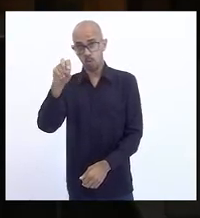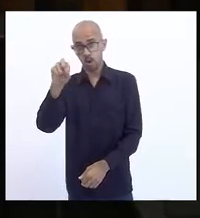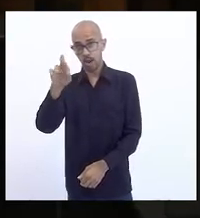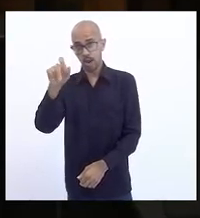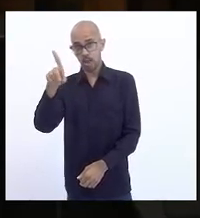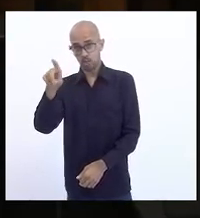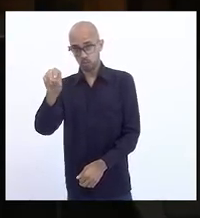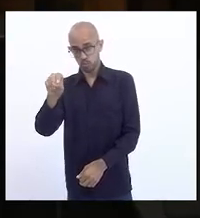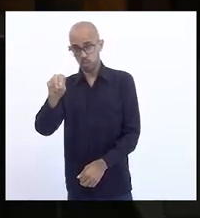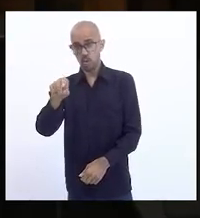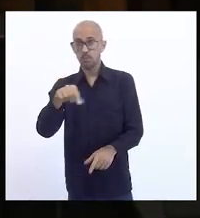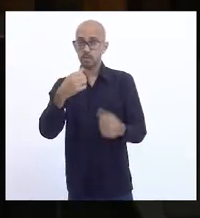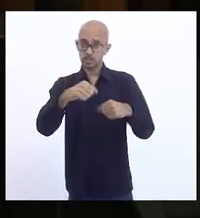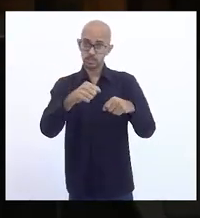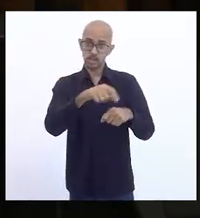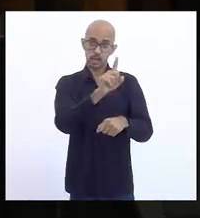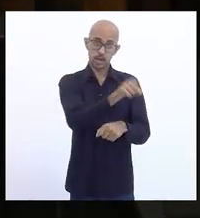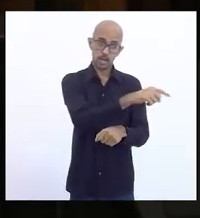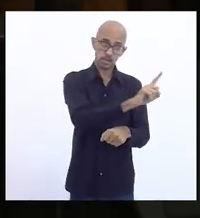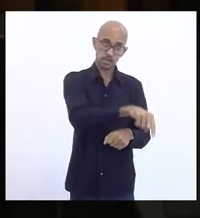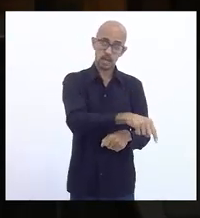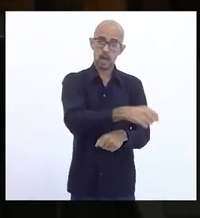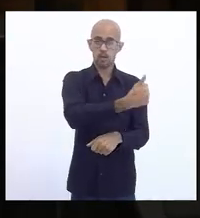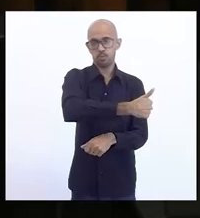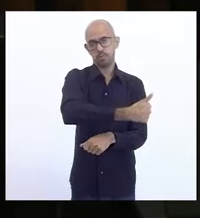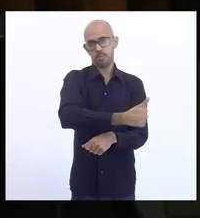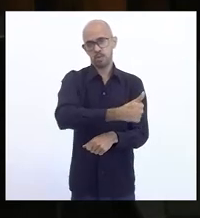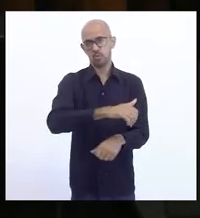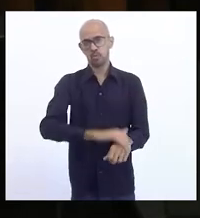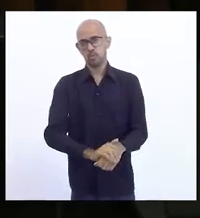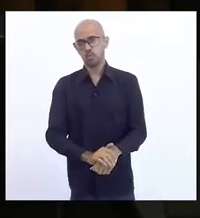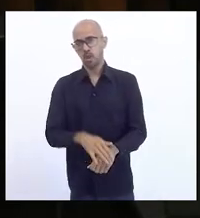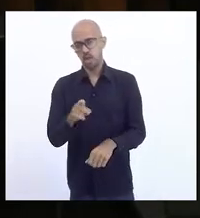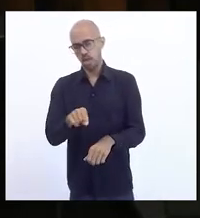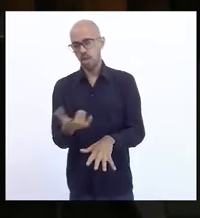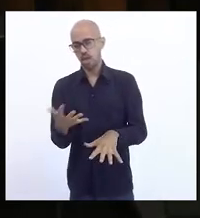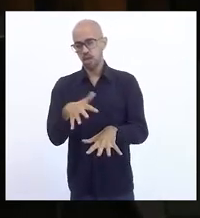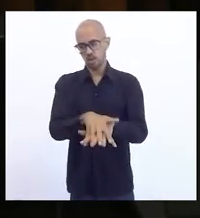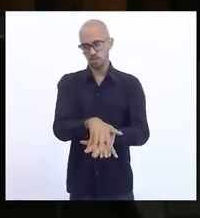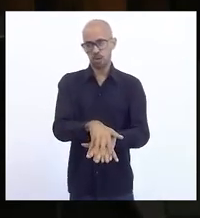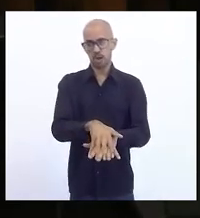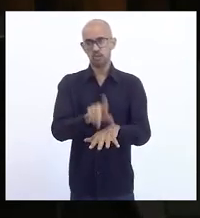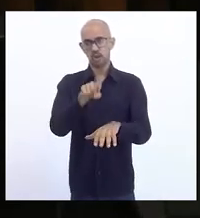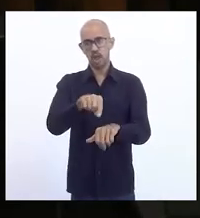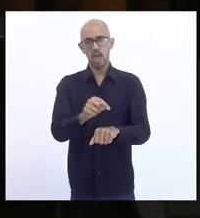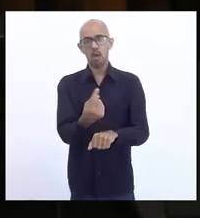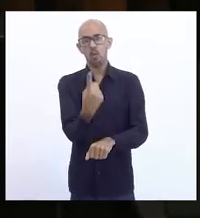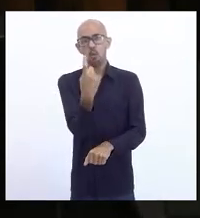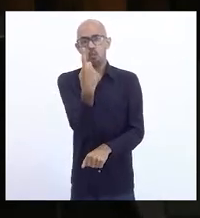está extinta. Foi incorporada. Passa a ser